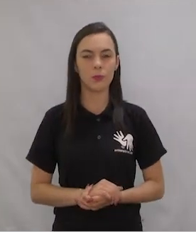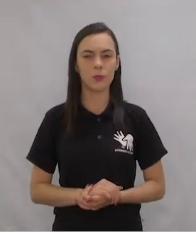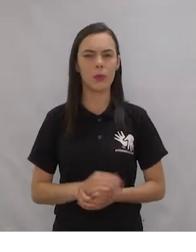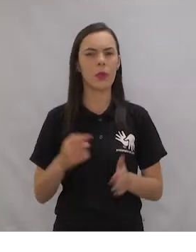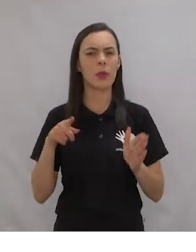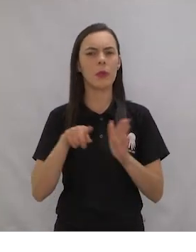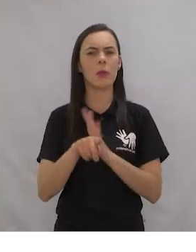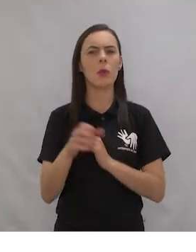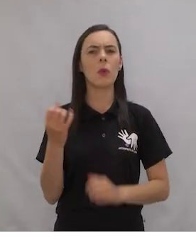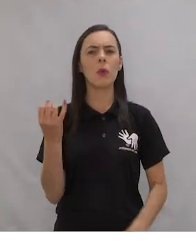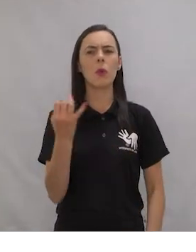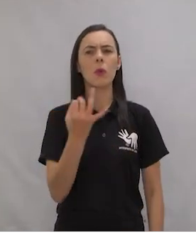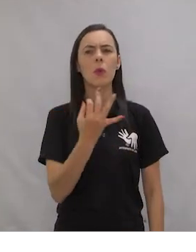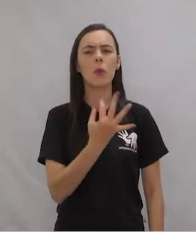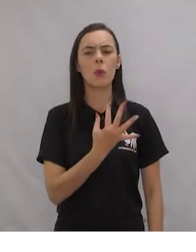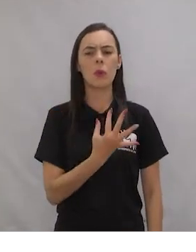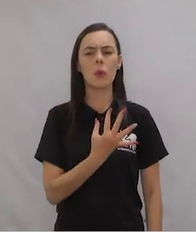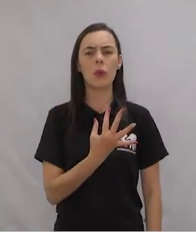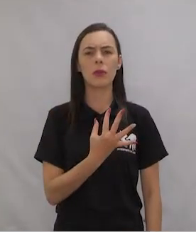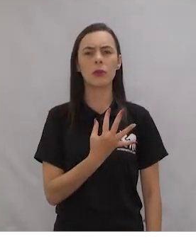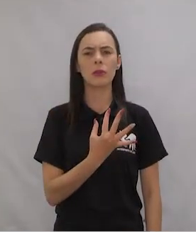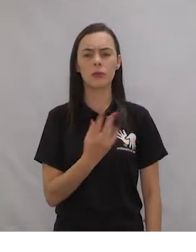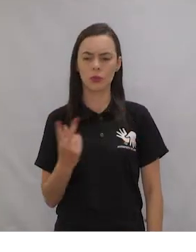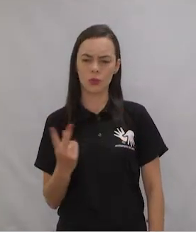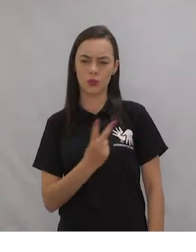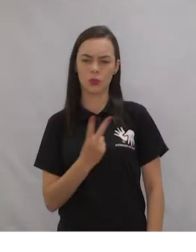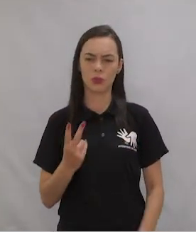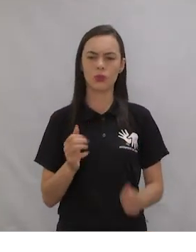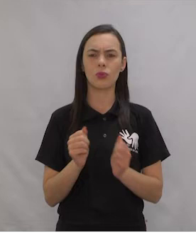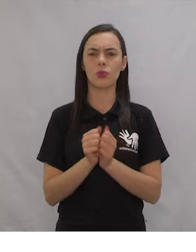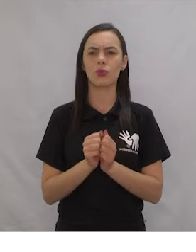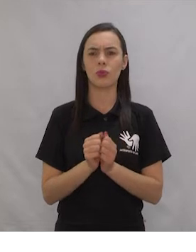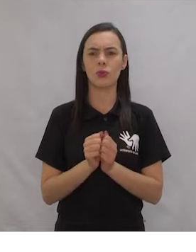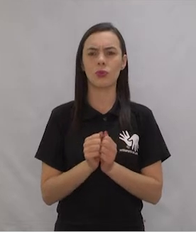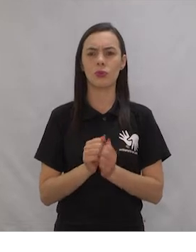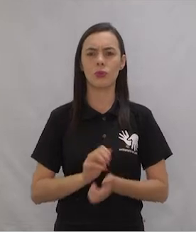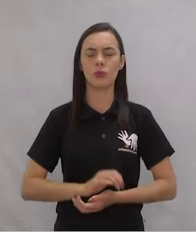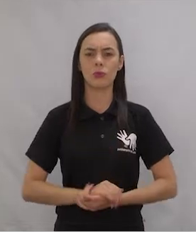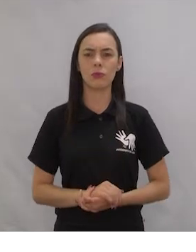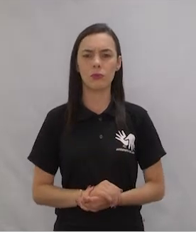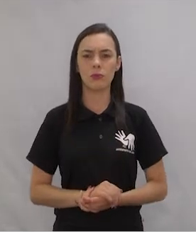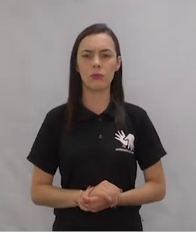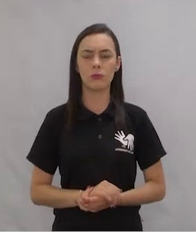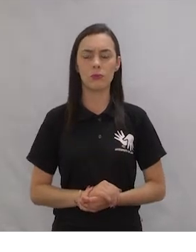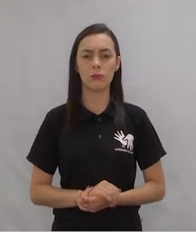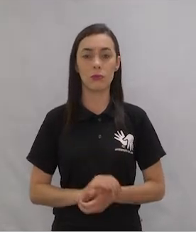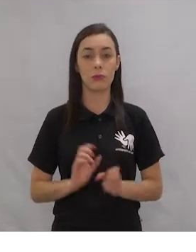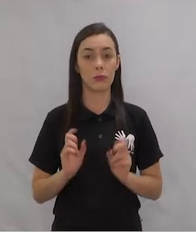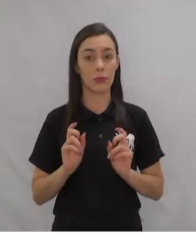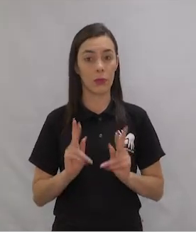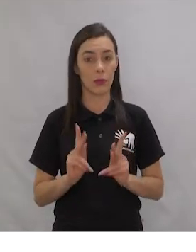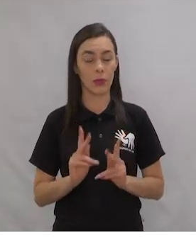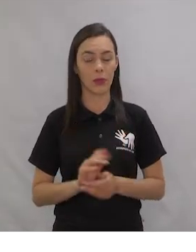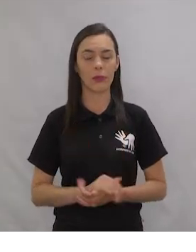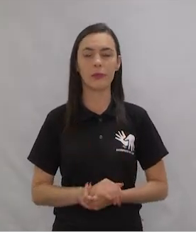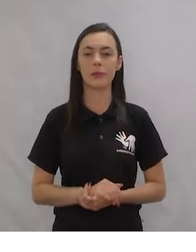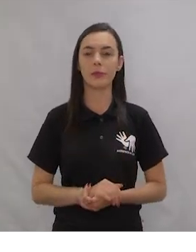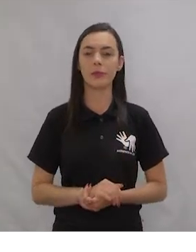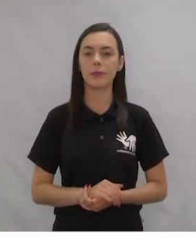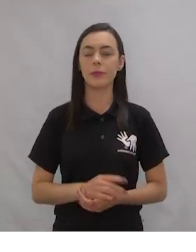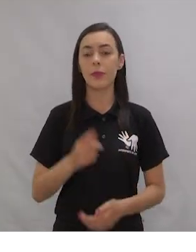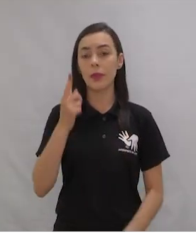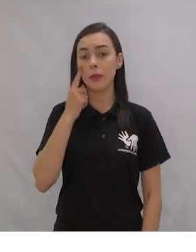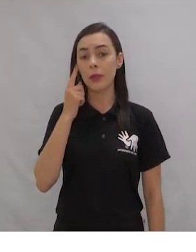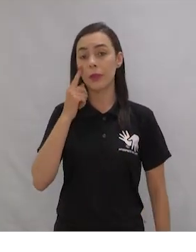Quantos brinquedos Júlio e Ana têm juntos? Muito bem! Olha o que apareceu